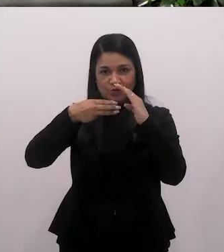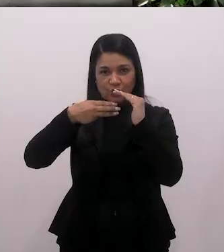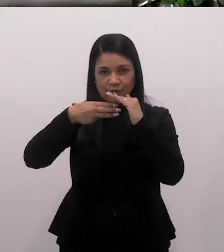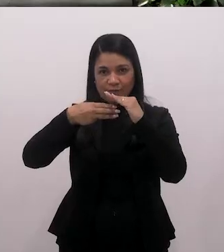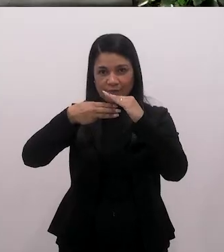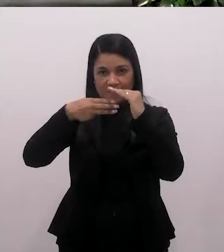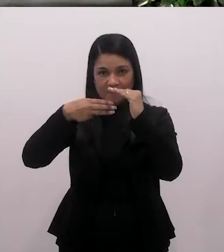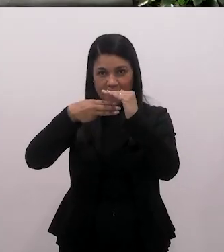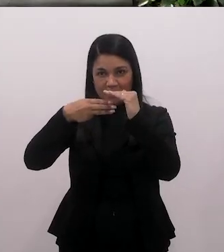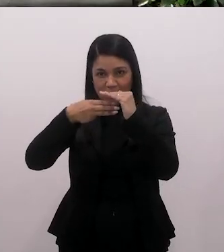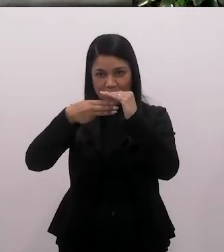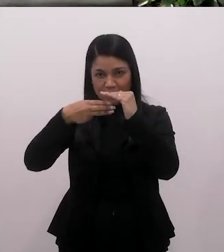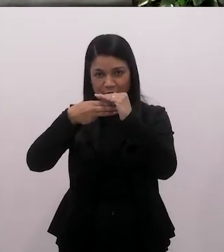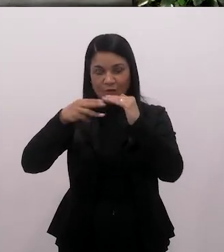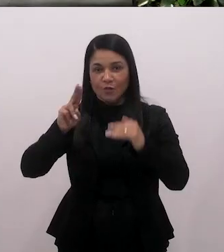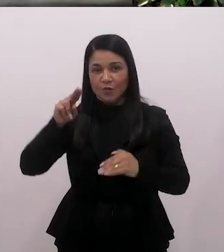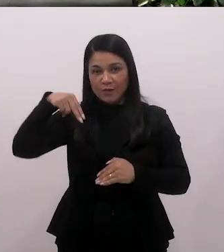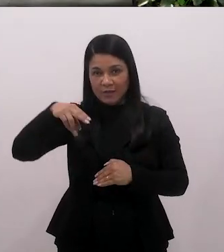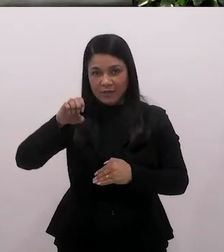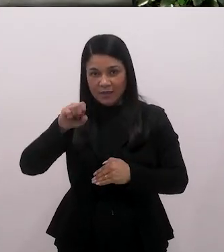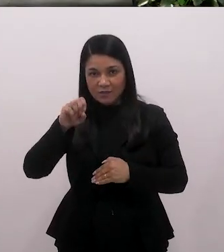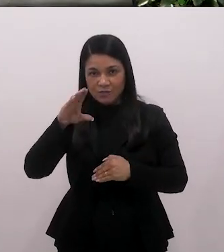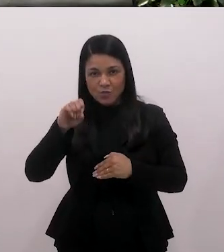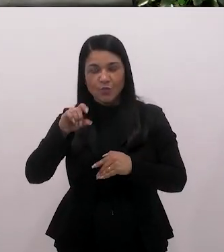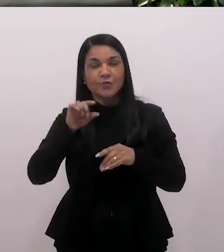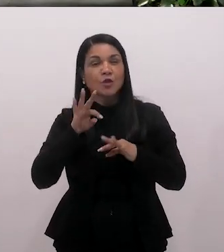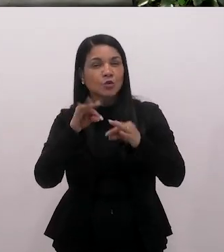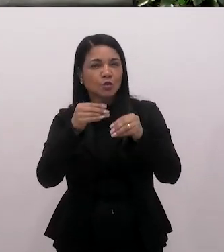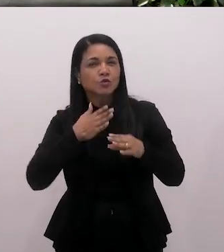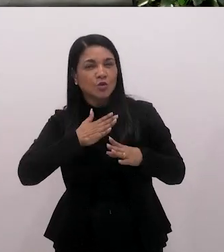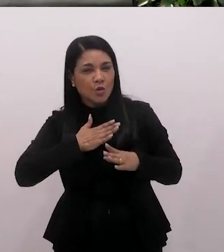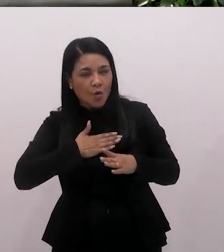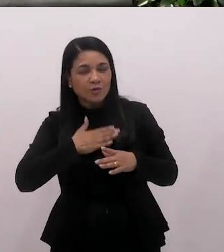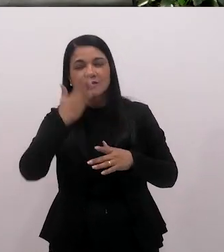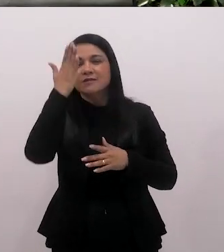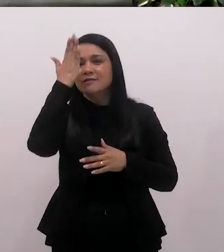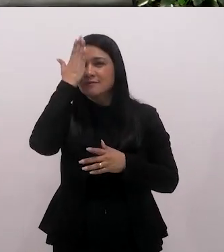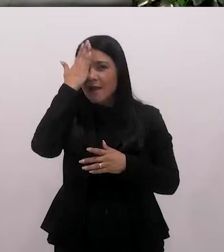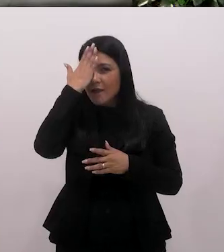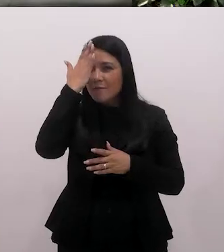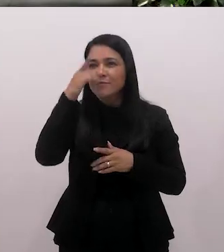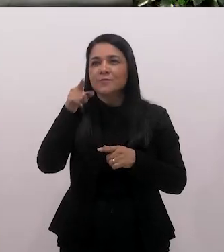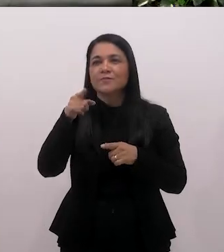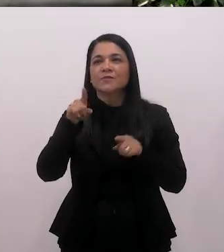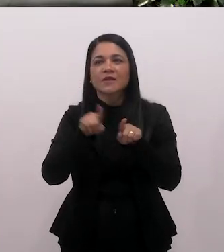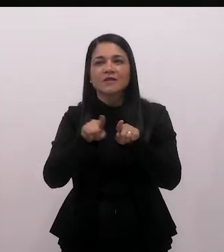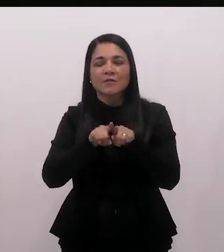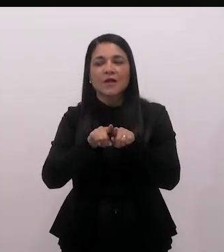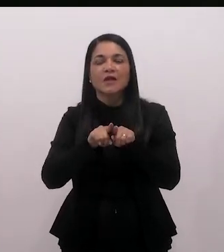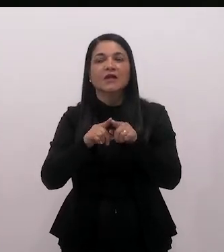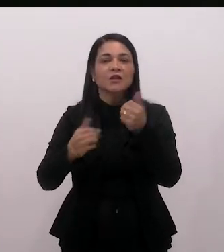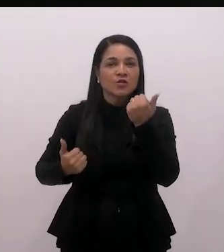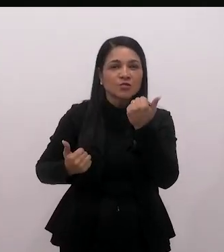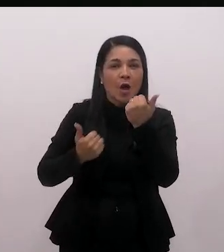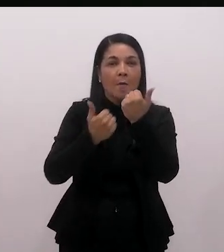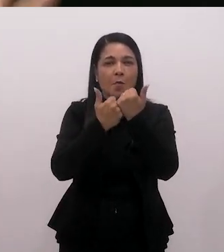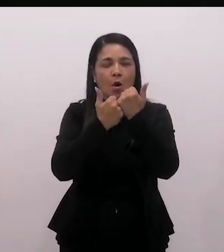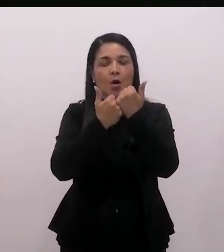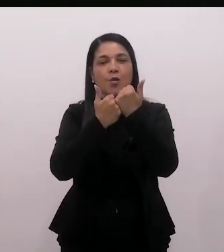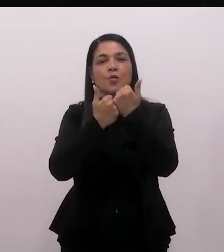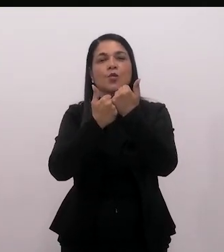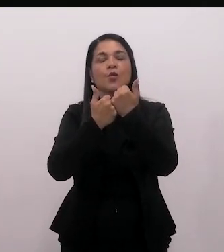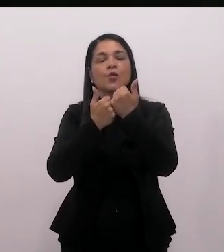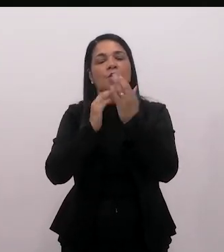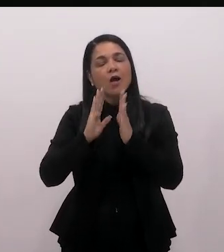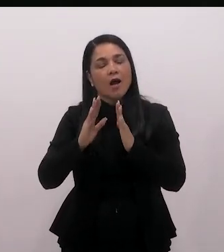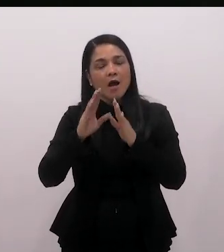logo foi tentar buscar um artista que todos os programadores que vão gostam. Então a gente já sabia que ia resultar. Aí Cascais, que apoia